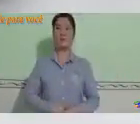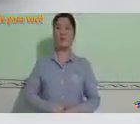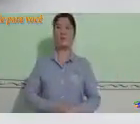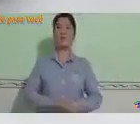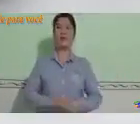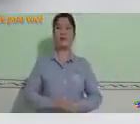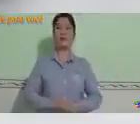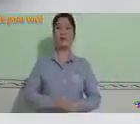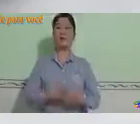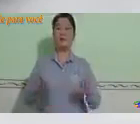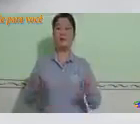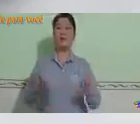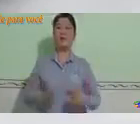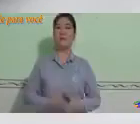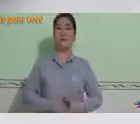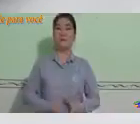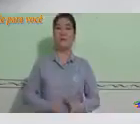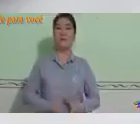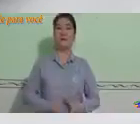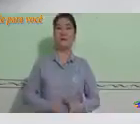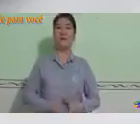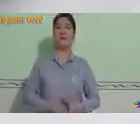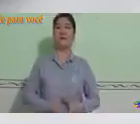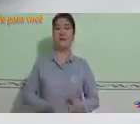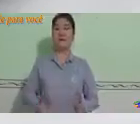se forme, vírgula, ficando